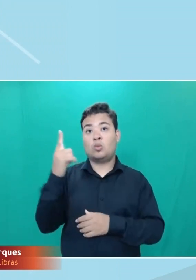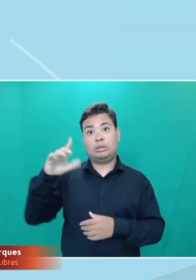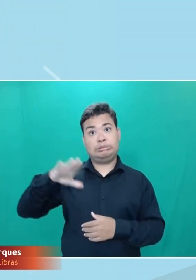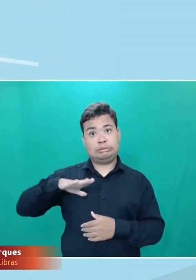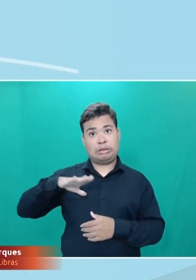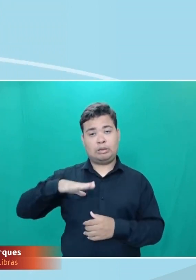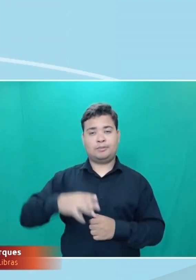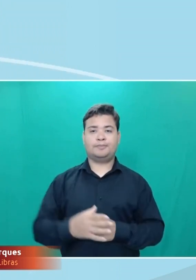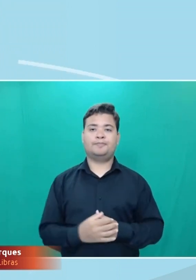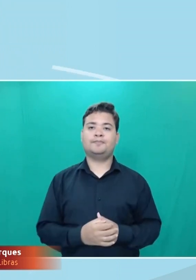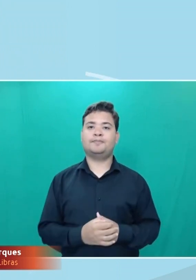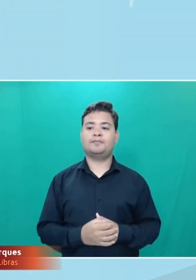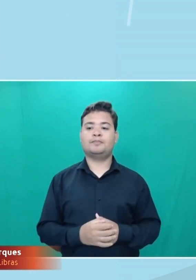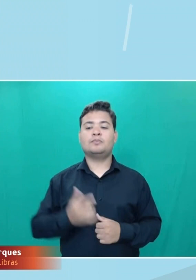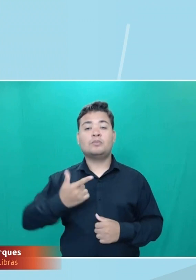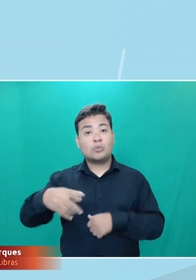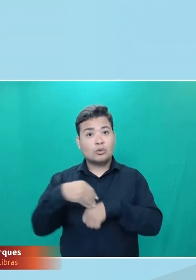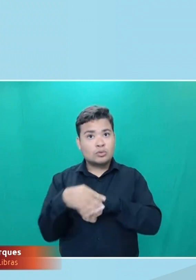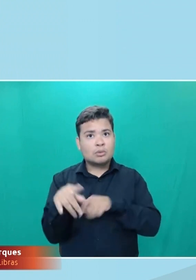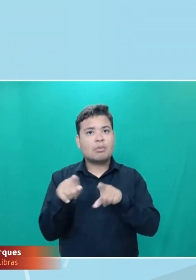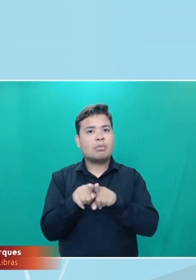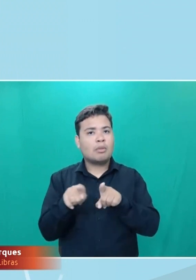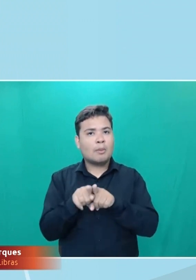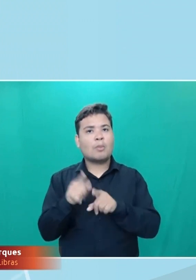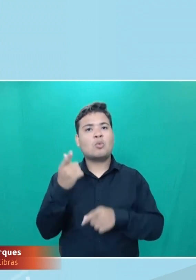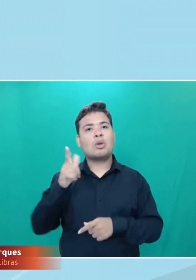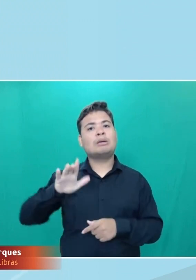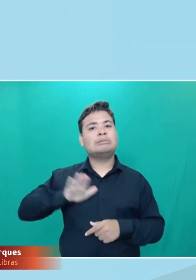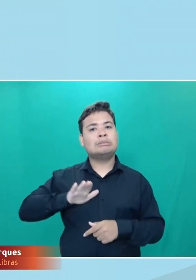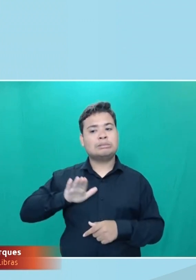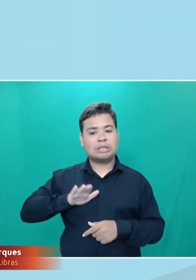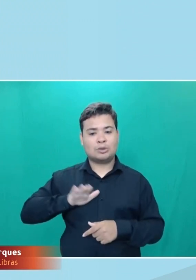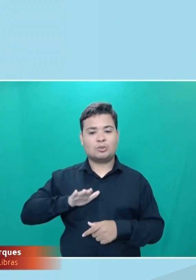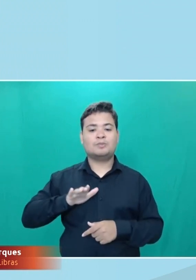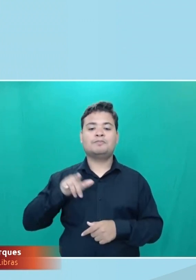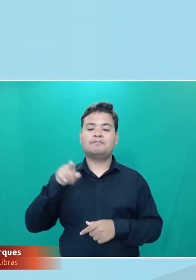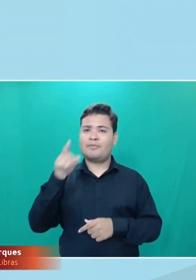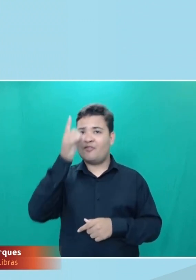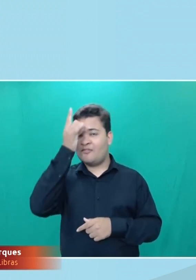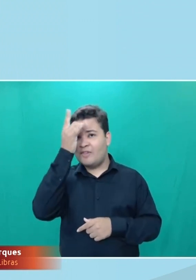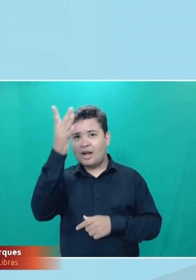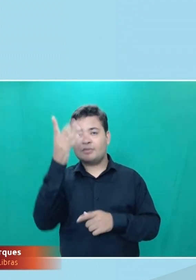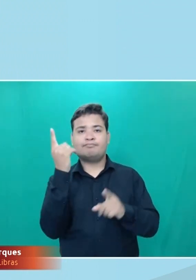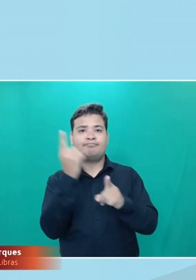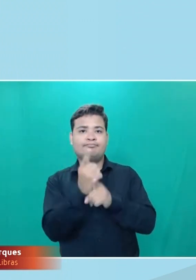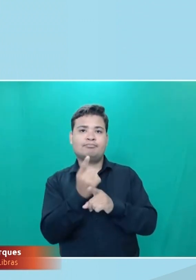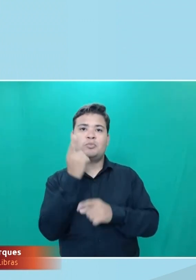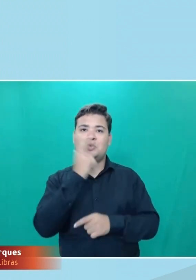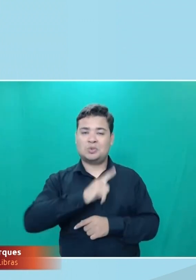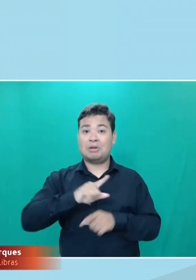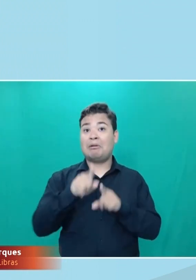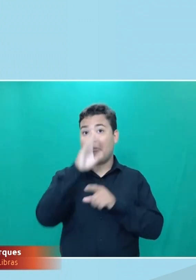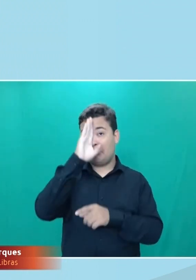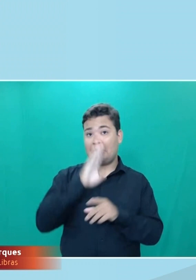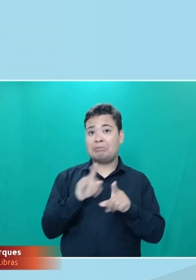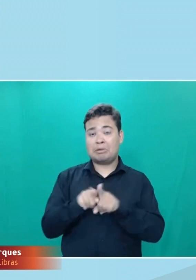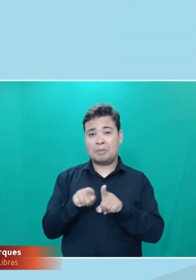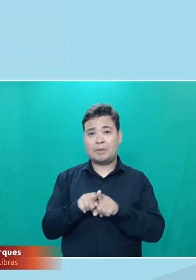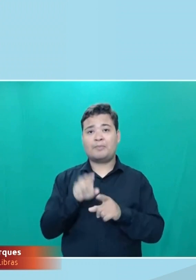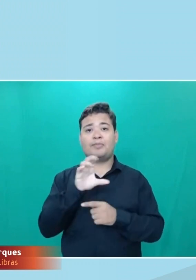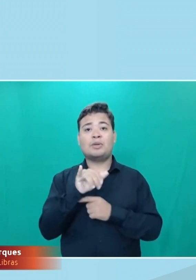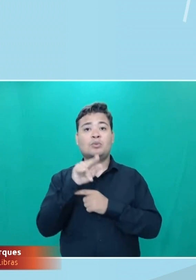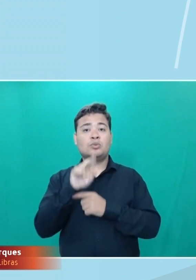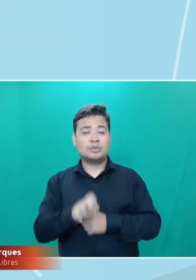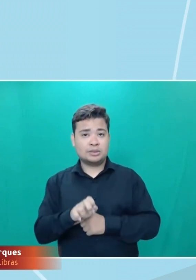dica também é lá no centro da cidade, bem fácil de chegar, também é gratuita. Na próxima semana, o Cinecultura